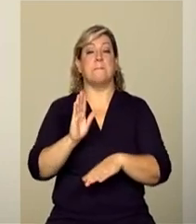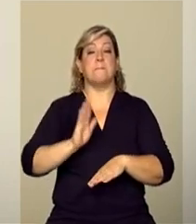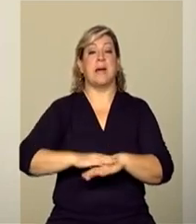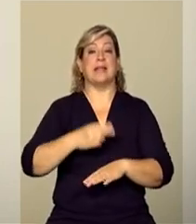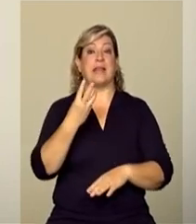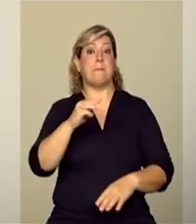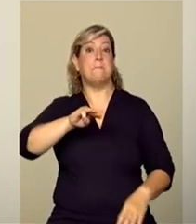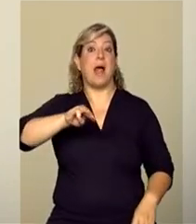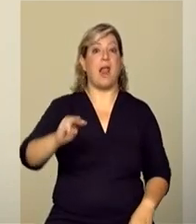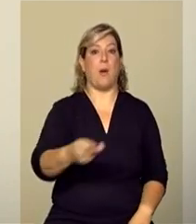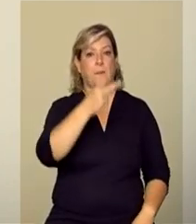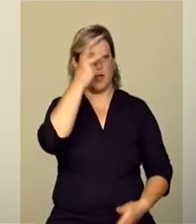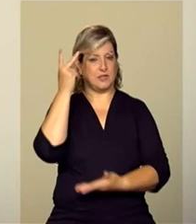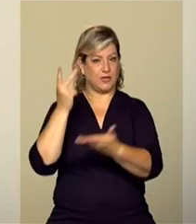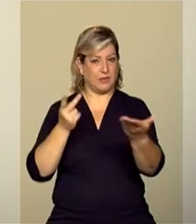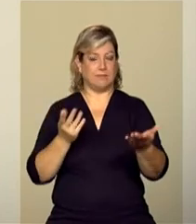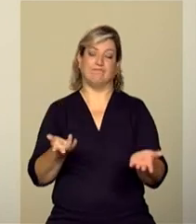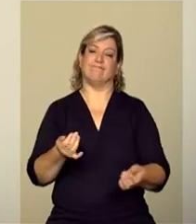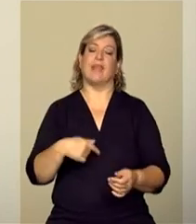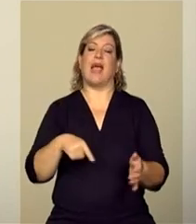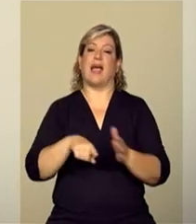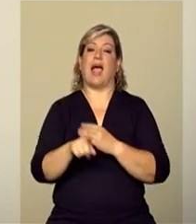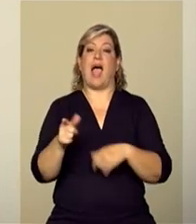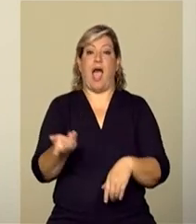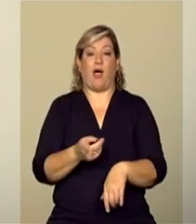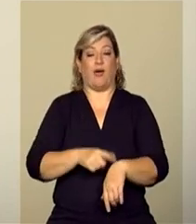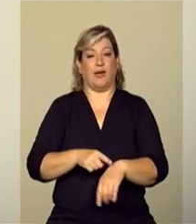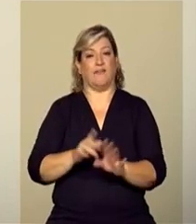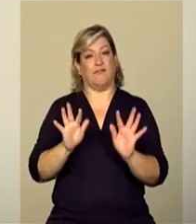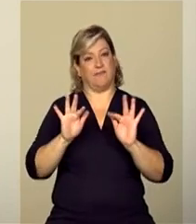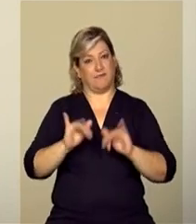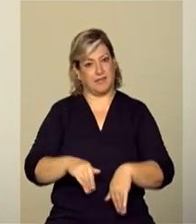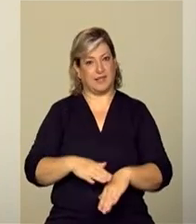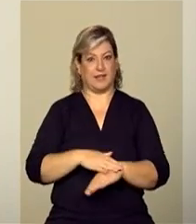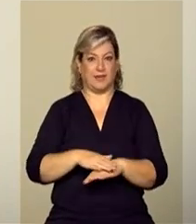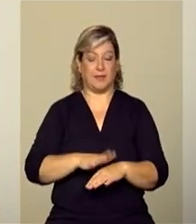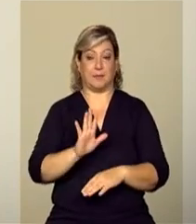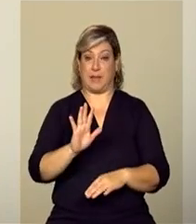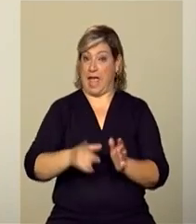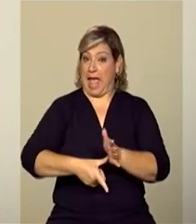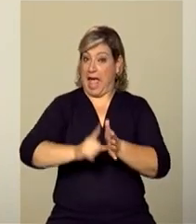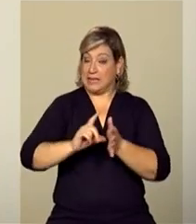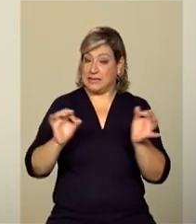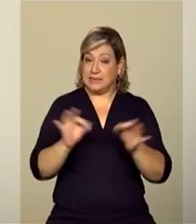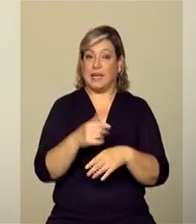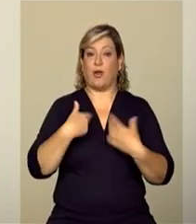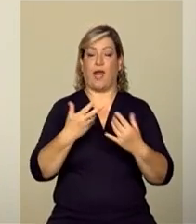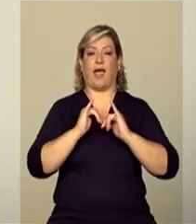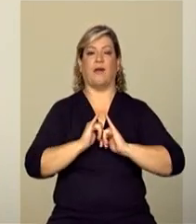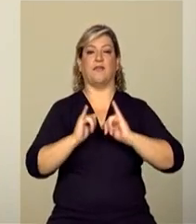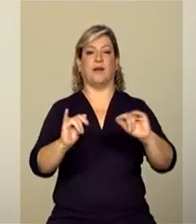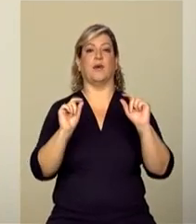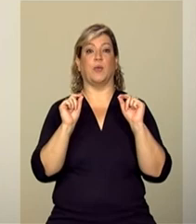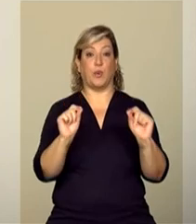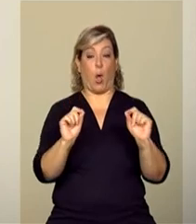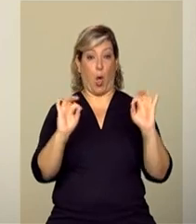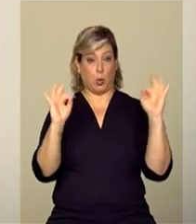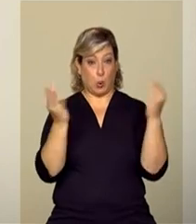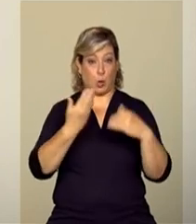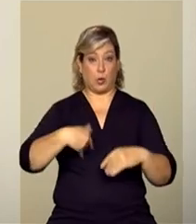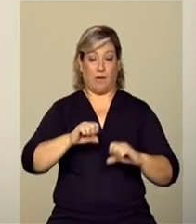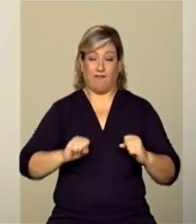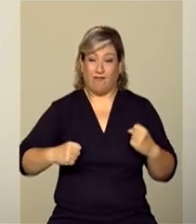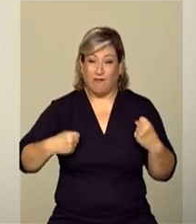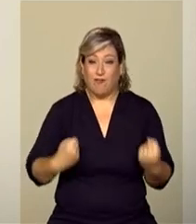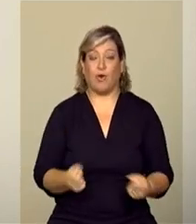de 3 milhões de pessoas por exemplo infelizmente nossa conversa está chegando ao fim antes de terminar eu quero dizer que todo o nosso